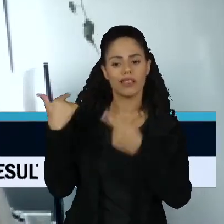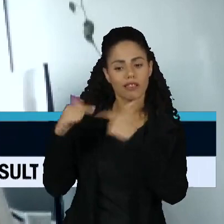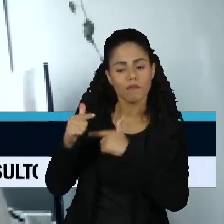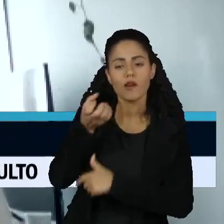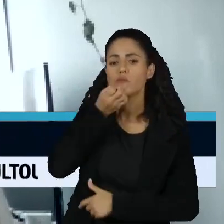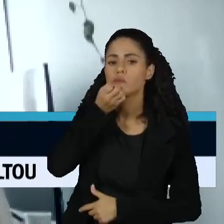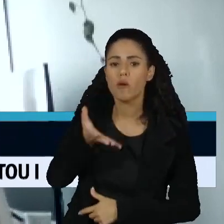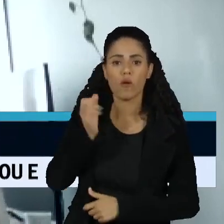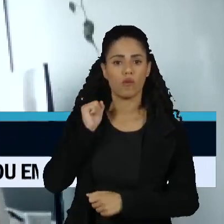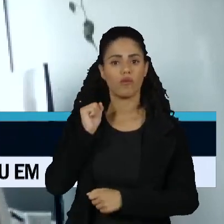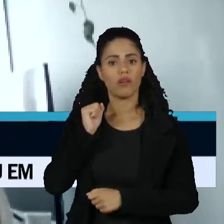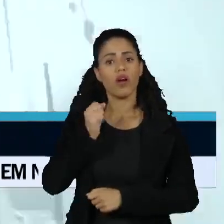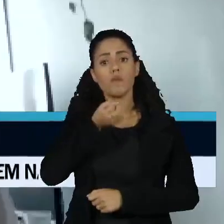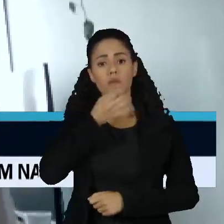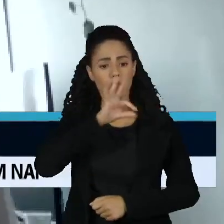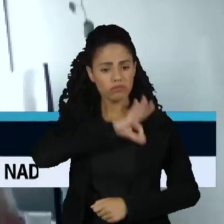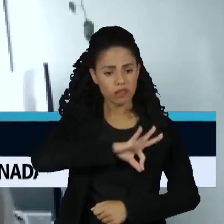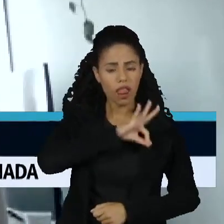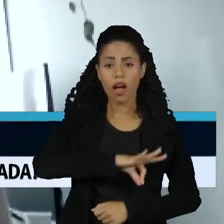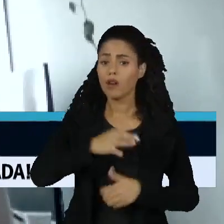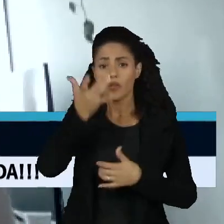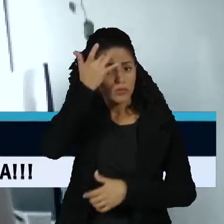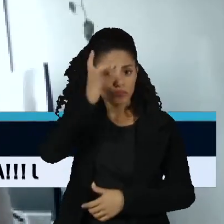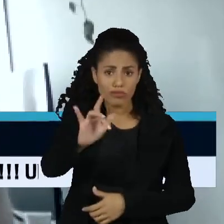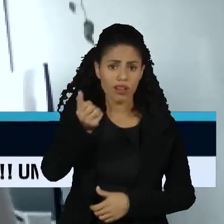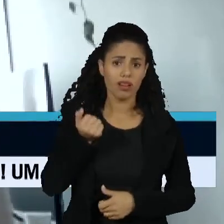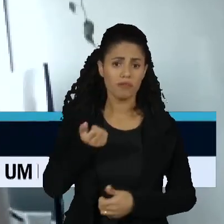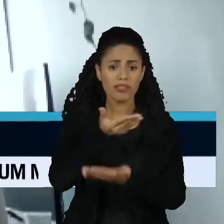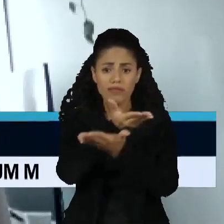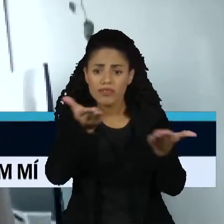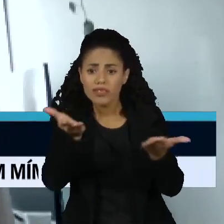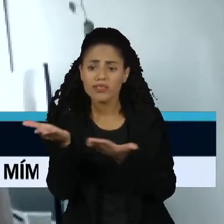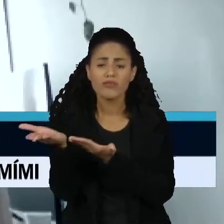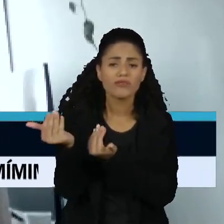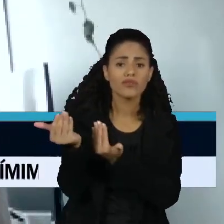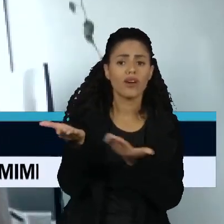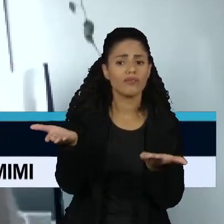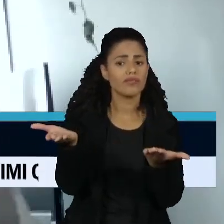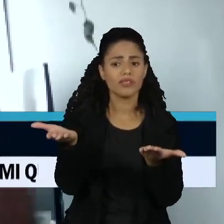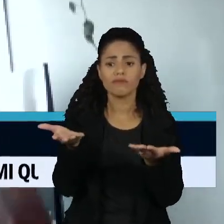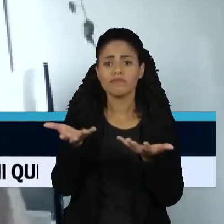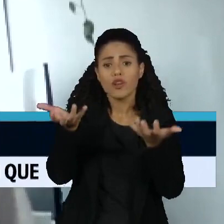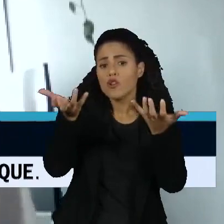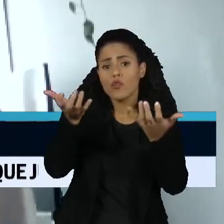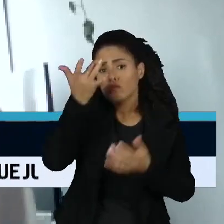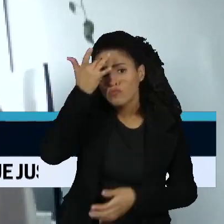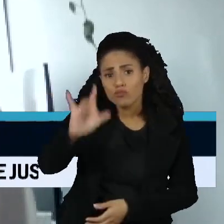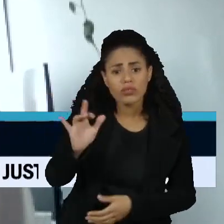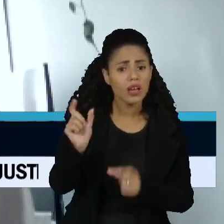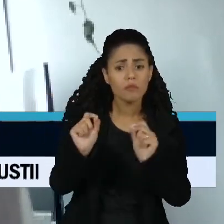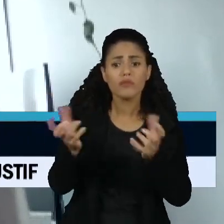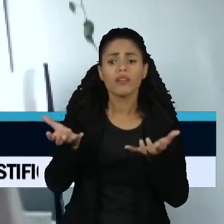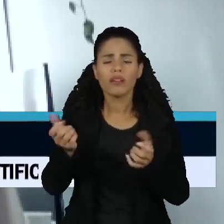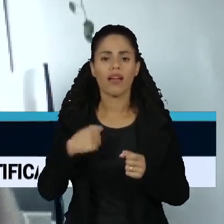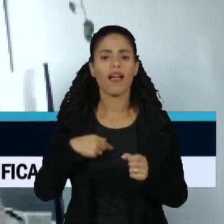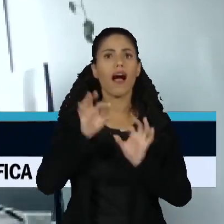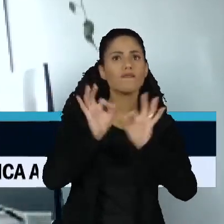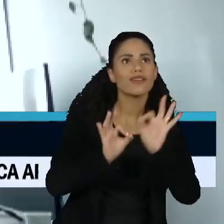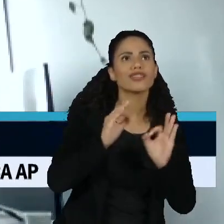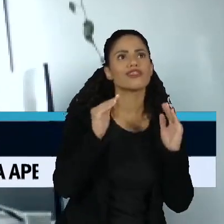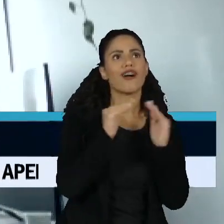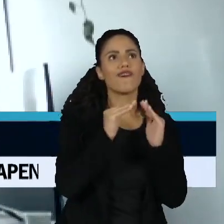trabalho uma boa remuneração e que permita esse jovem então uma certa estabilidade na vida planejar comprar uma casa